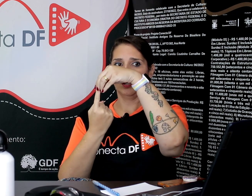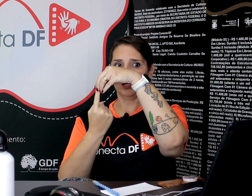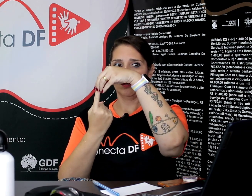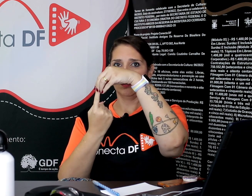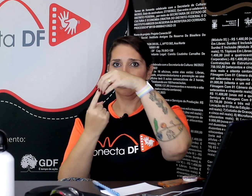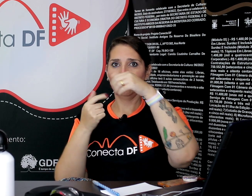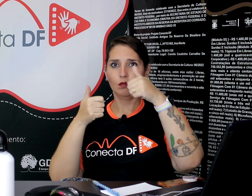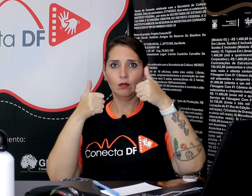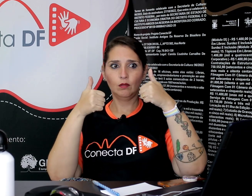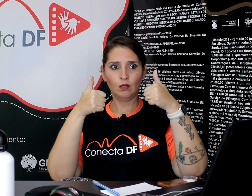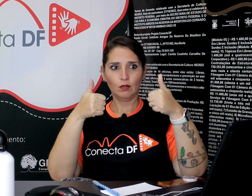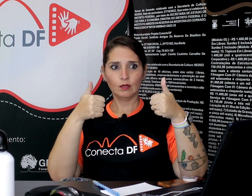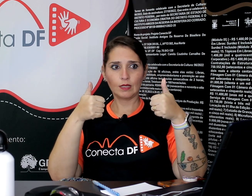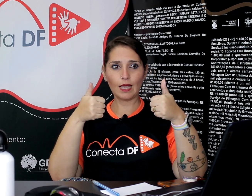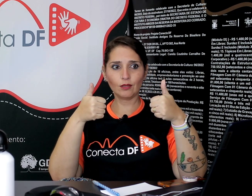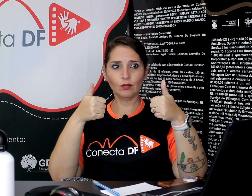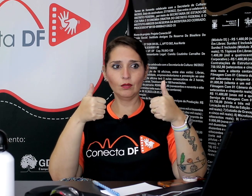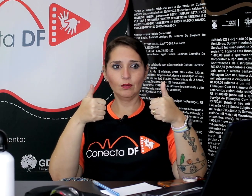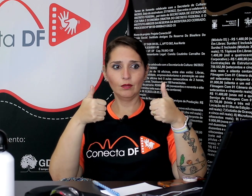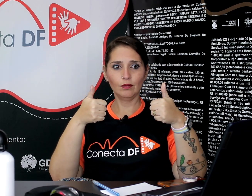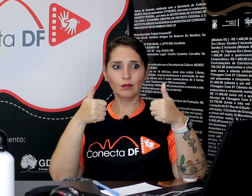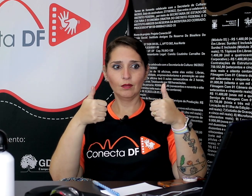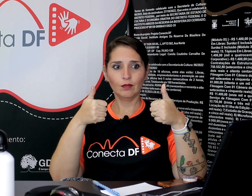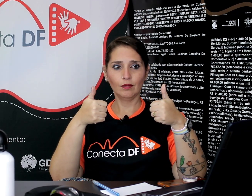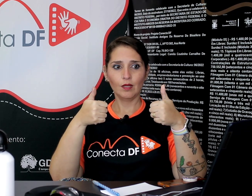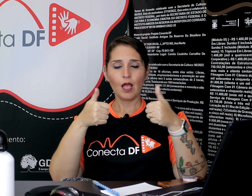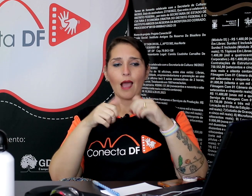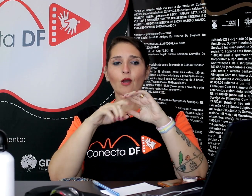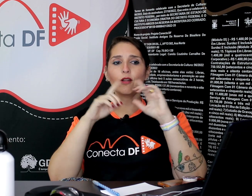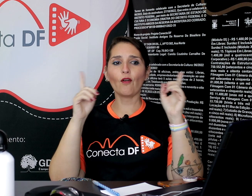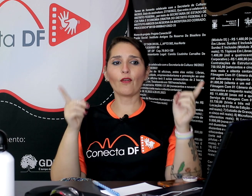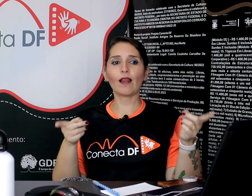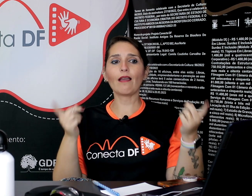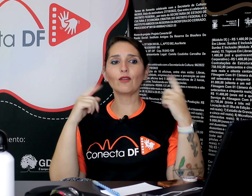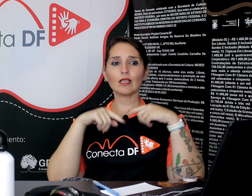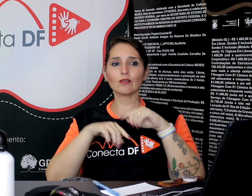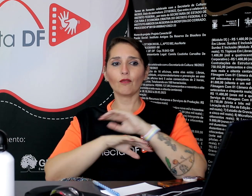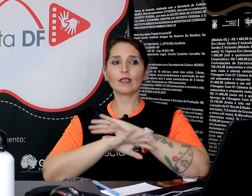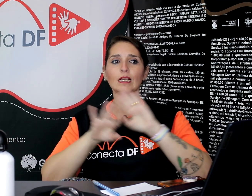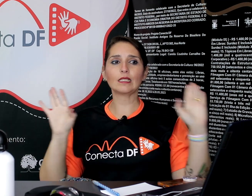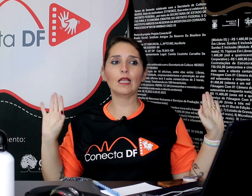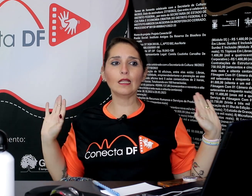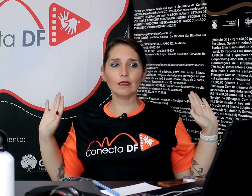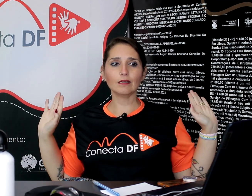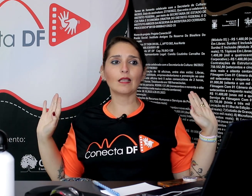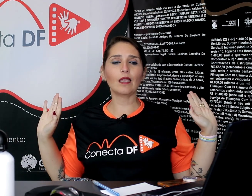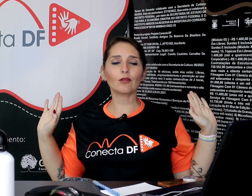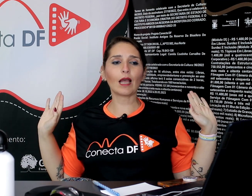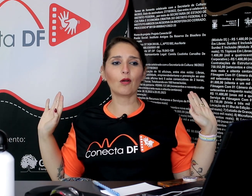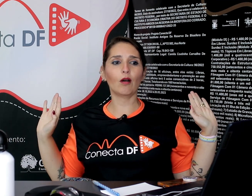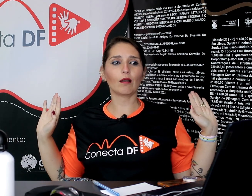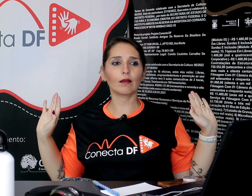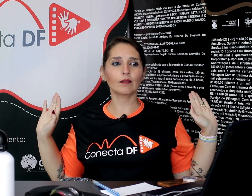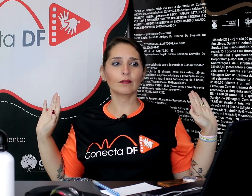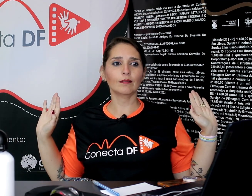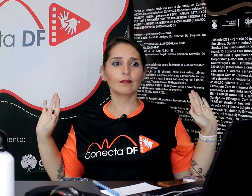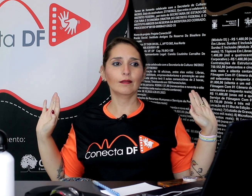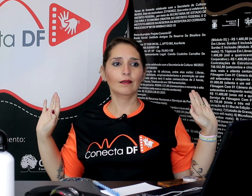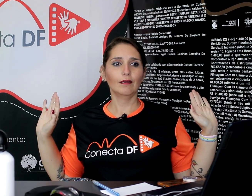e único. Certo? Agora eu vou falar e vocês vão fazer sem o da